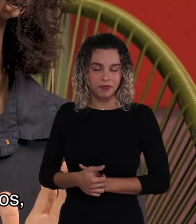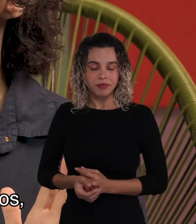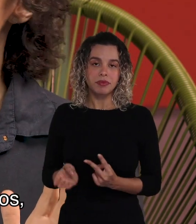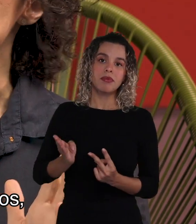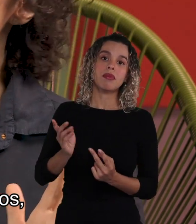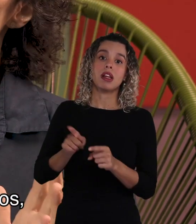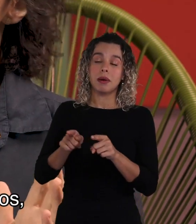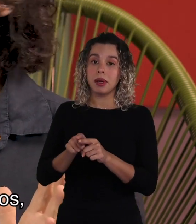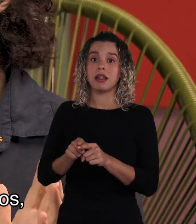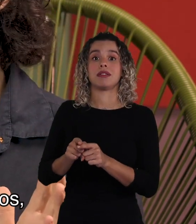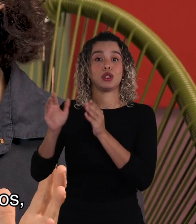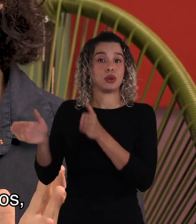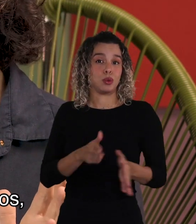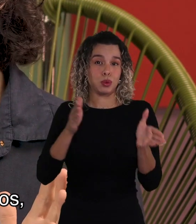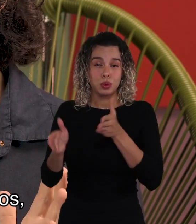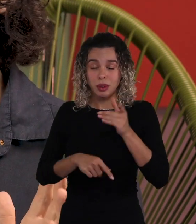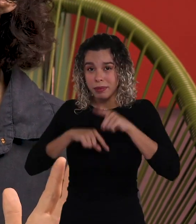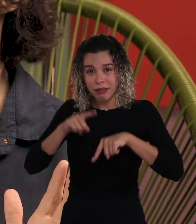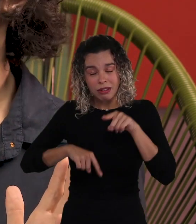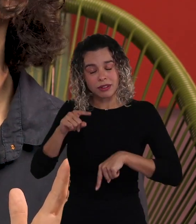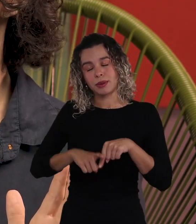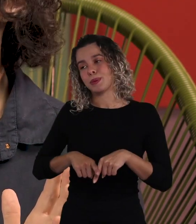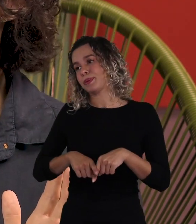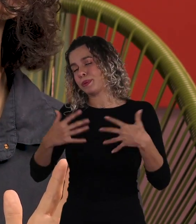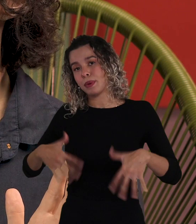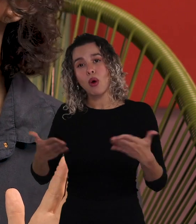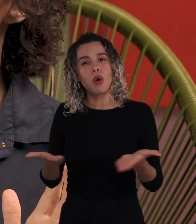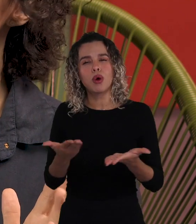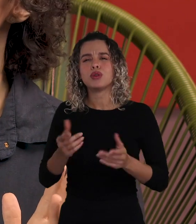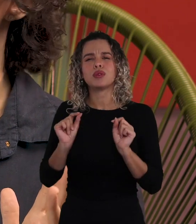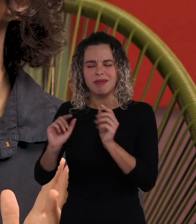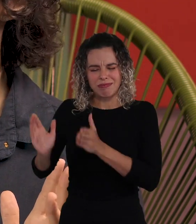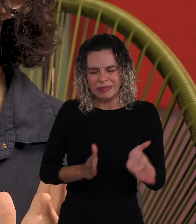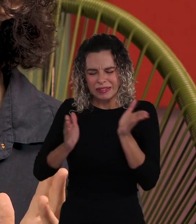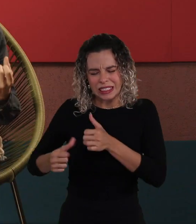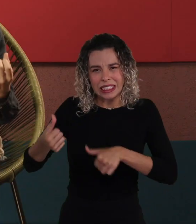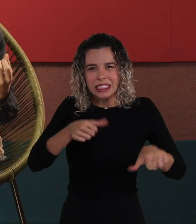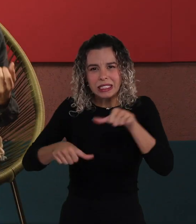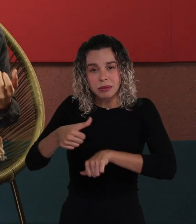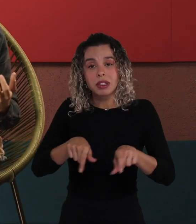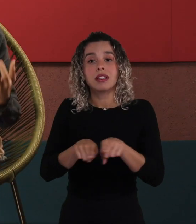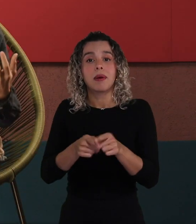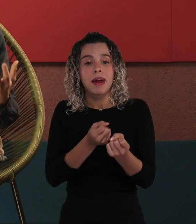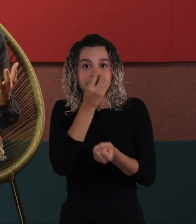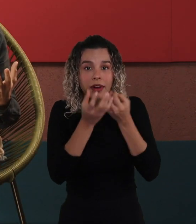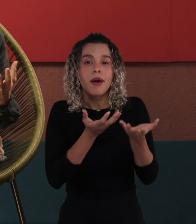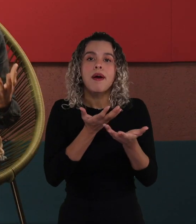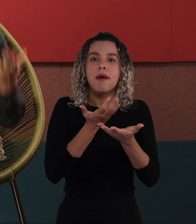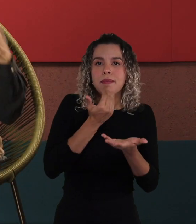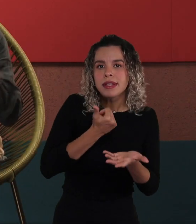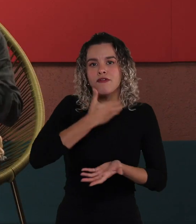continuar. A entrada de produtos industrializados, os que a gente chama hoje de ultraprocessados. O uso de agrotóxicos